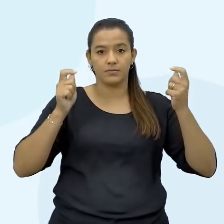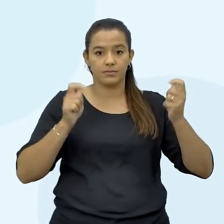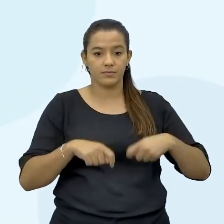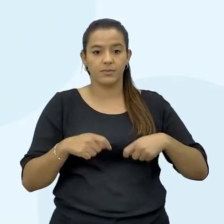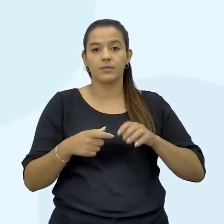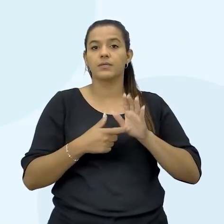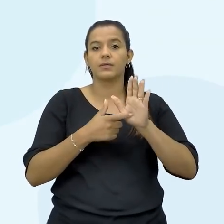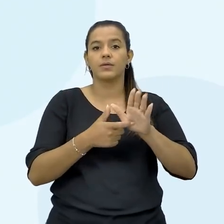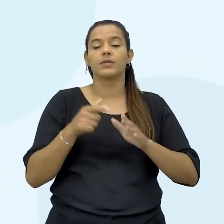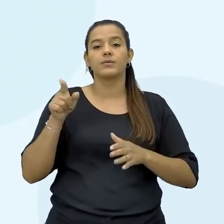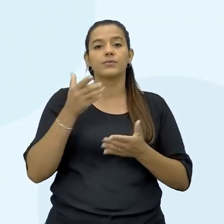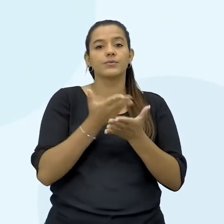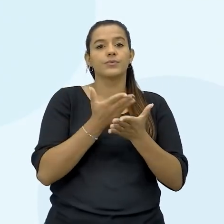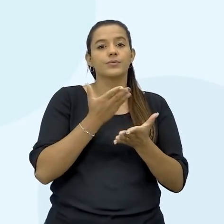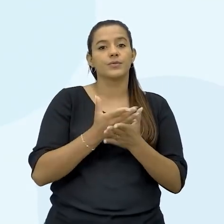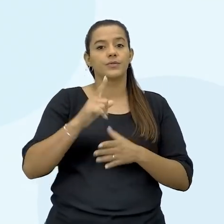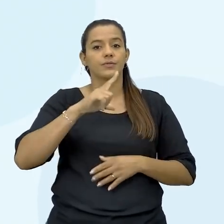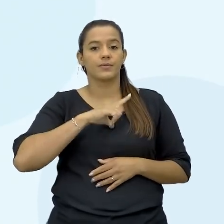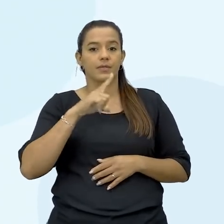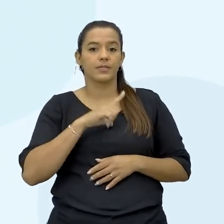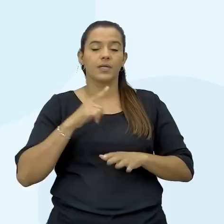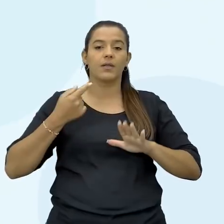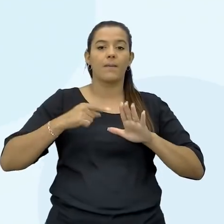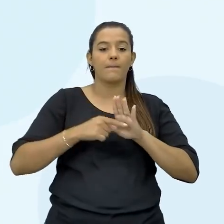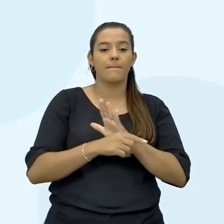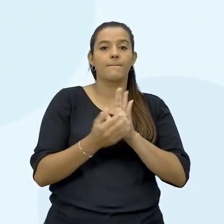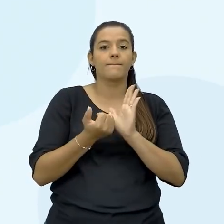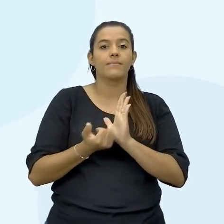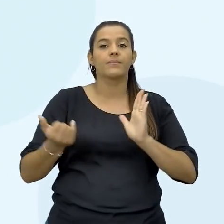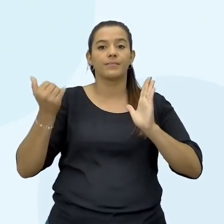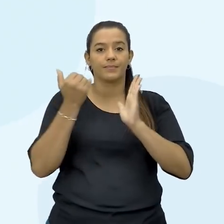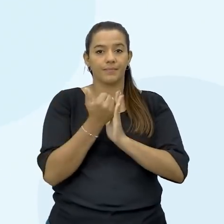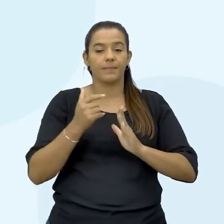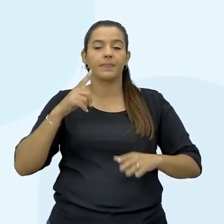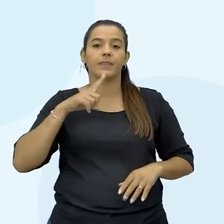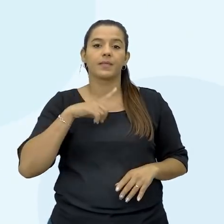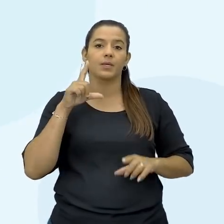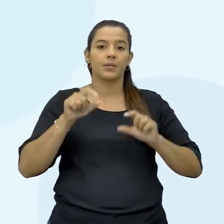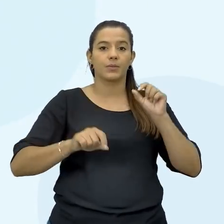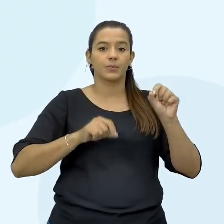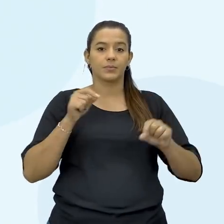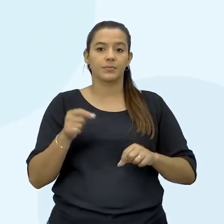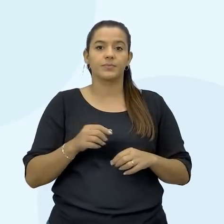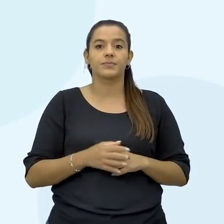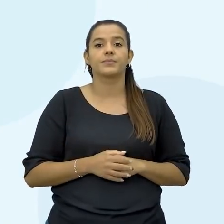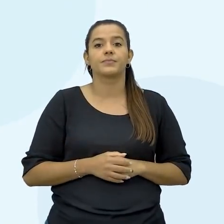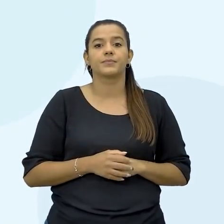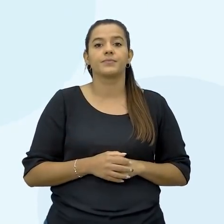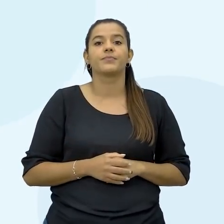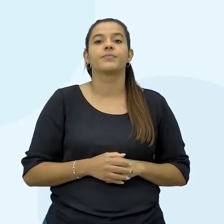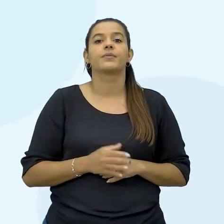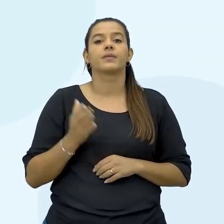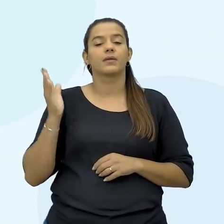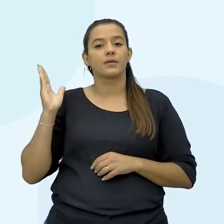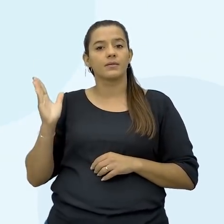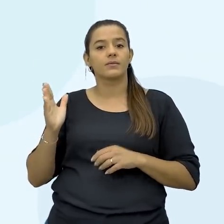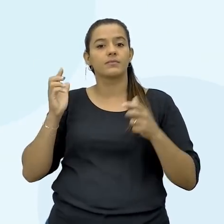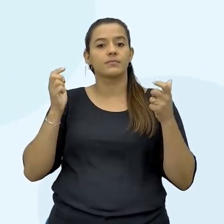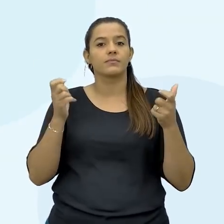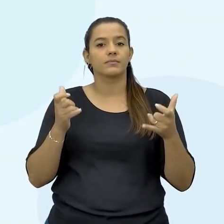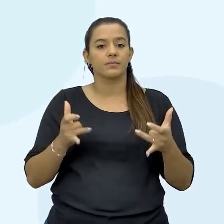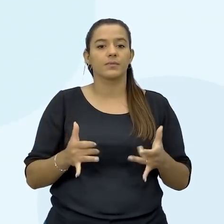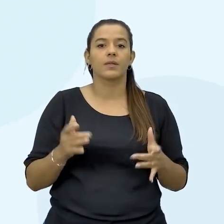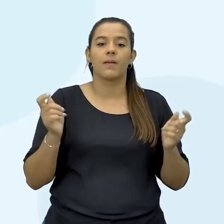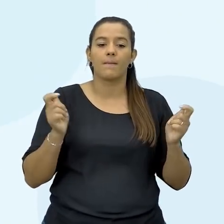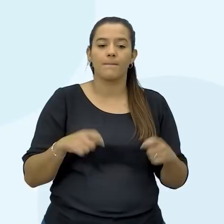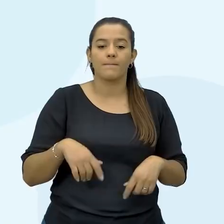quadro, né? As opções de aprofundamento curricular estão aí, né? Neste quadro aí que vocês poderão, né, com